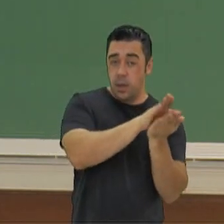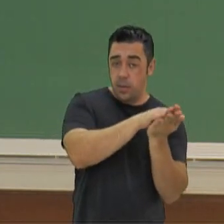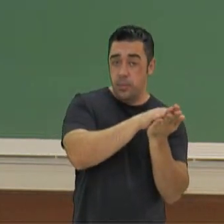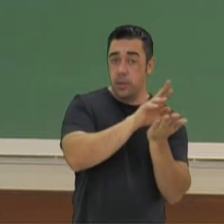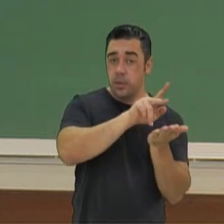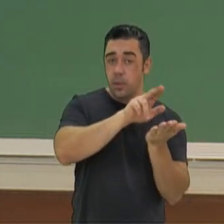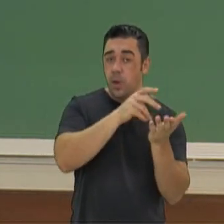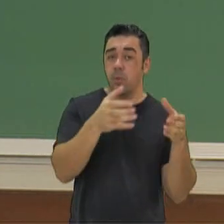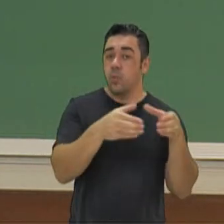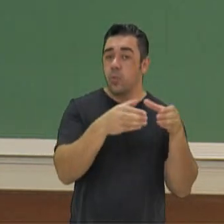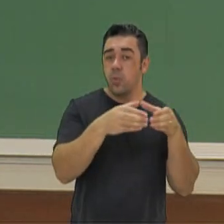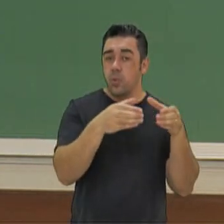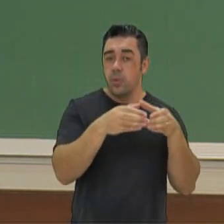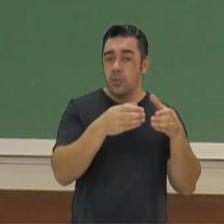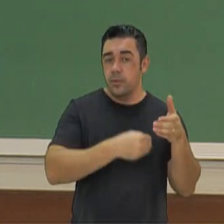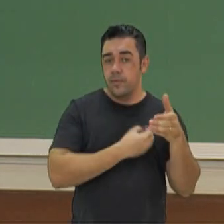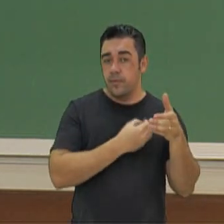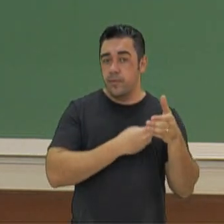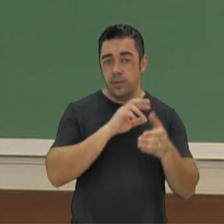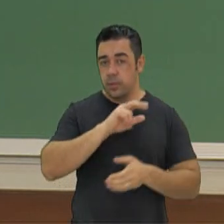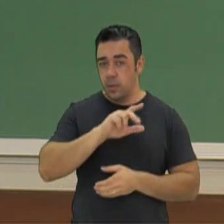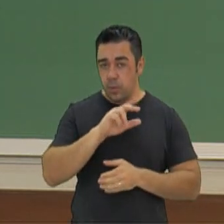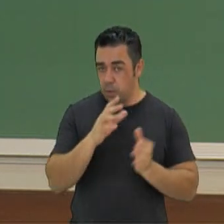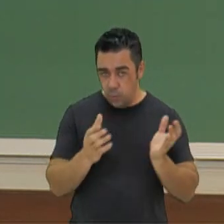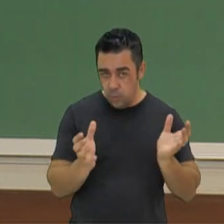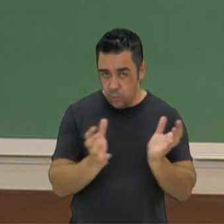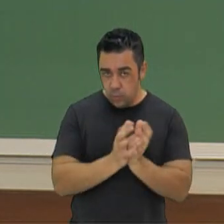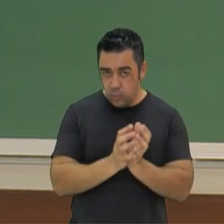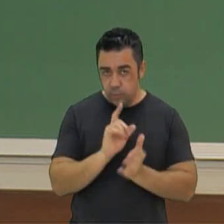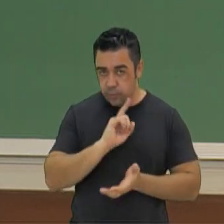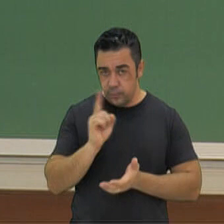seres vivos aí. Tá? Réptil não é um grupo